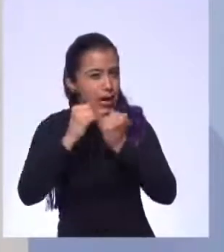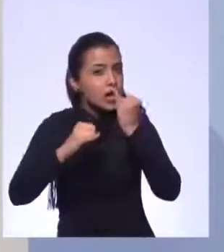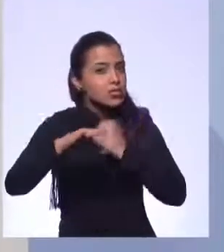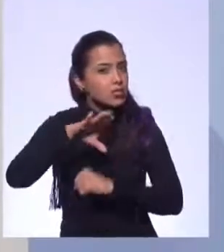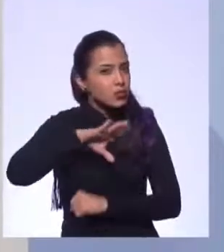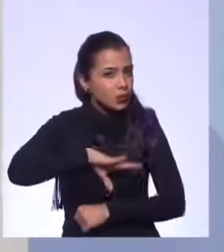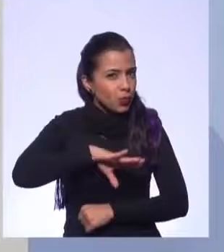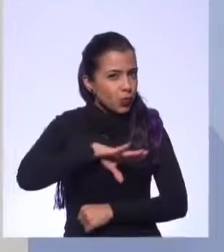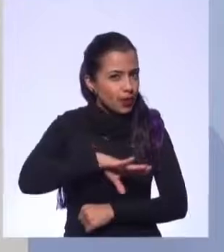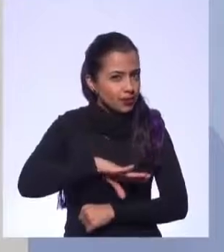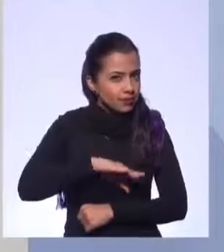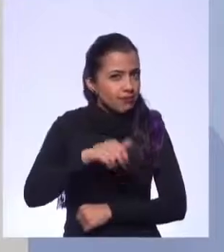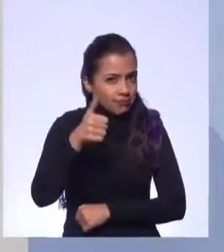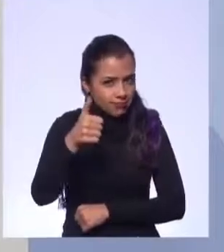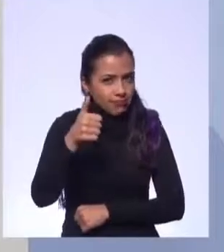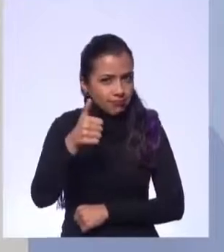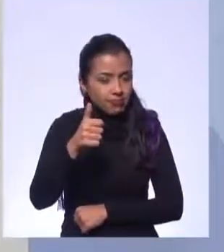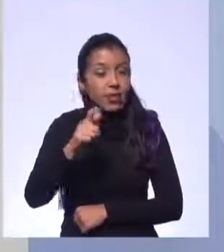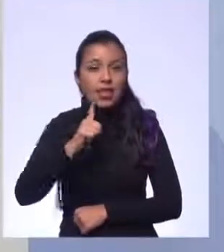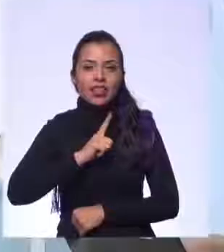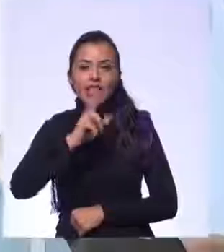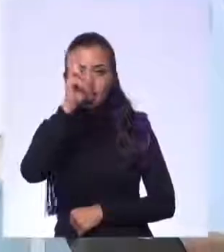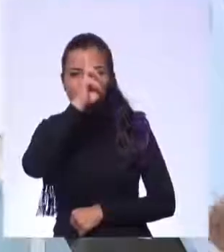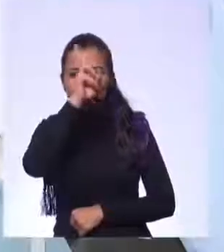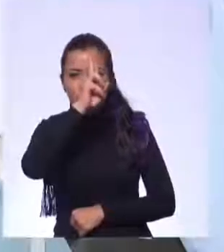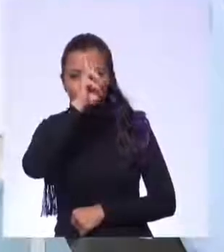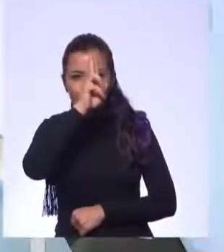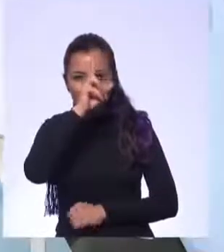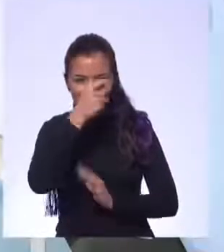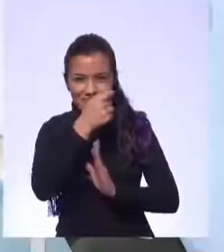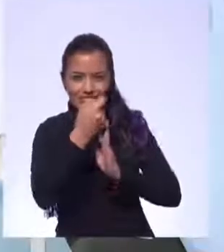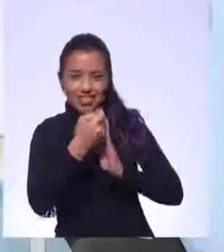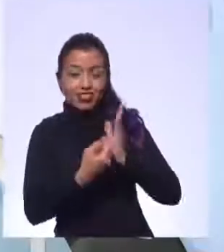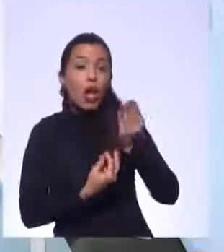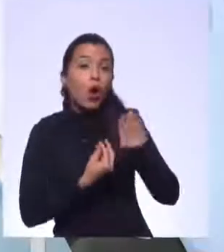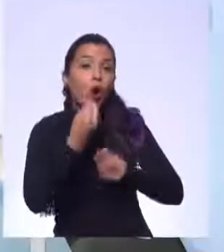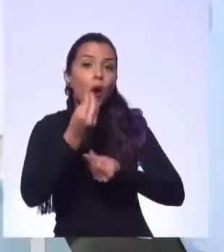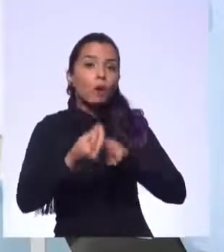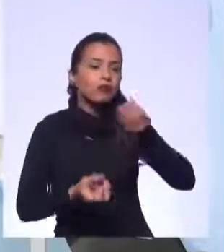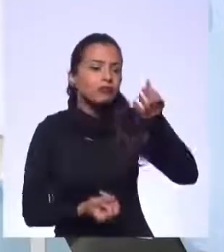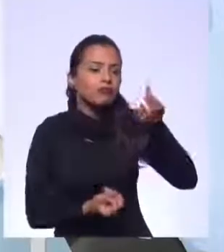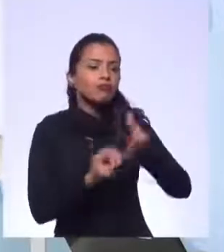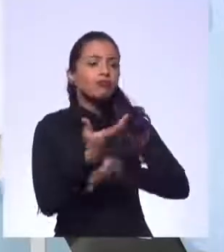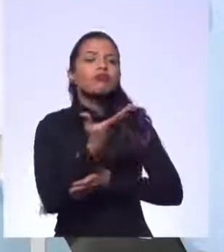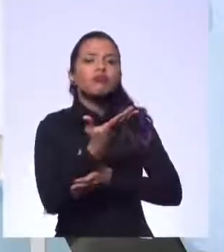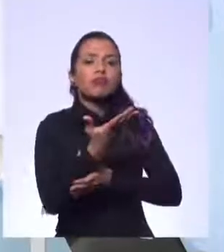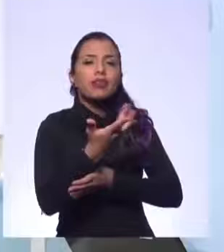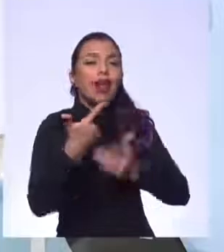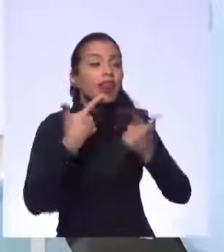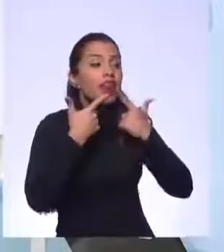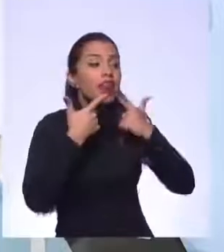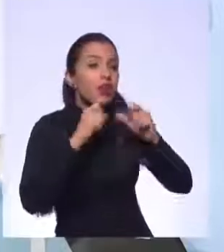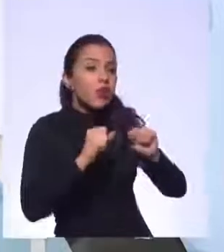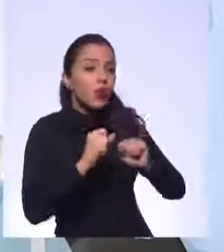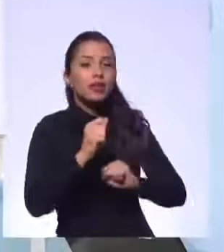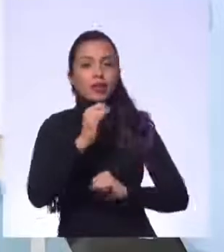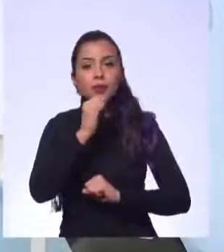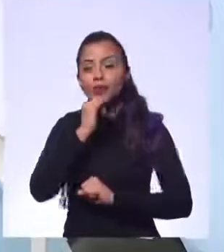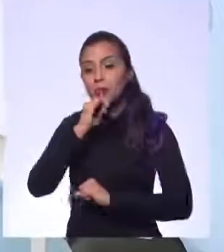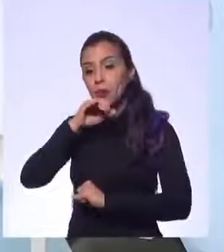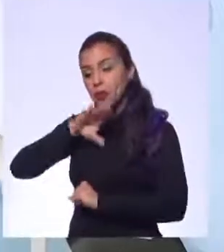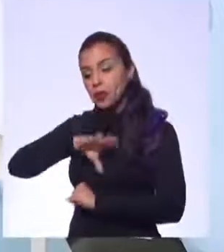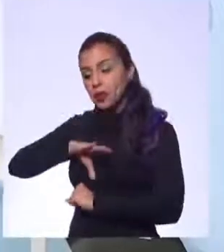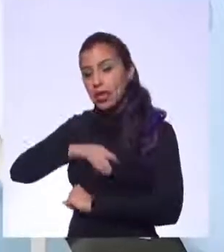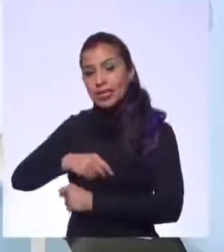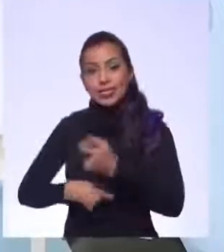bem bacana, que como surgiram as línguas aí e as transformações que elas surgiram. Então, o português e o inglês e algumas